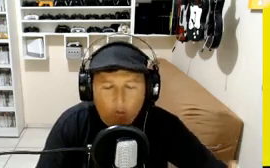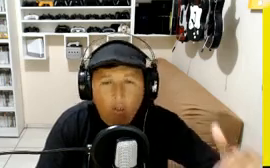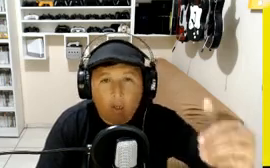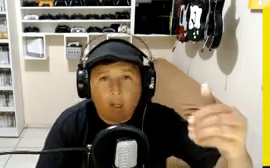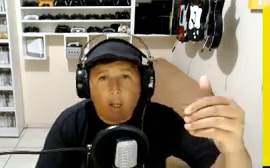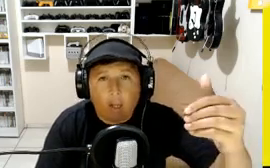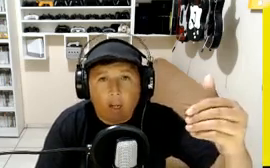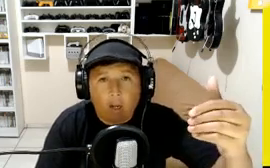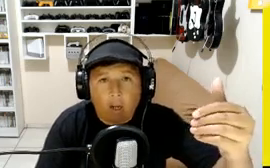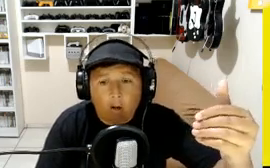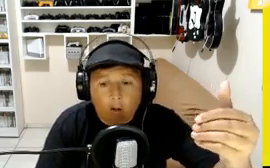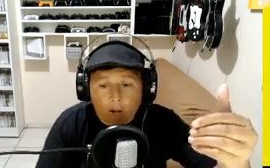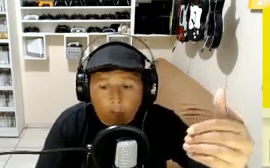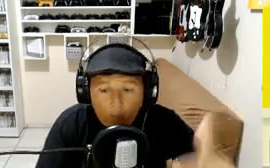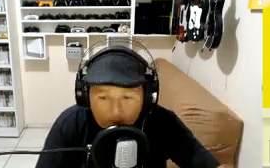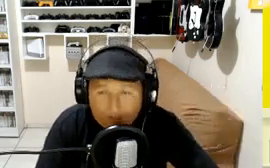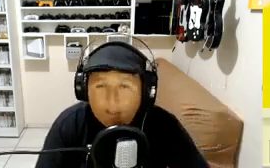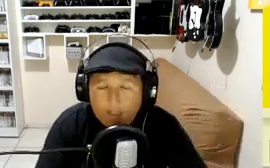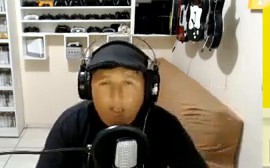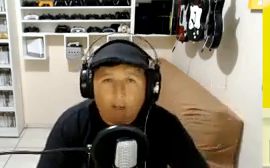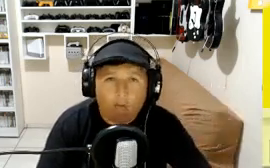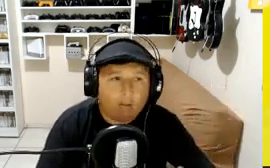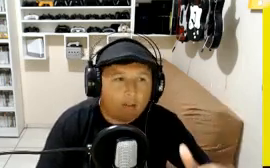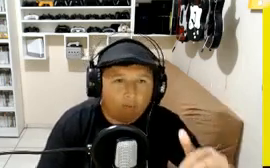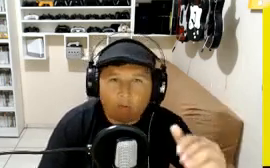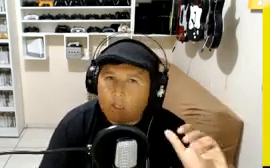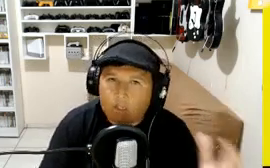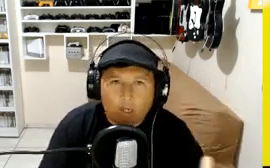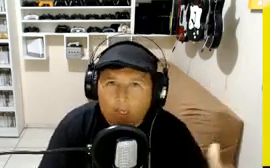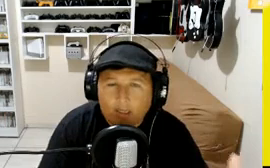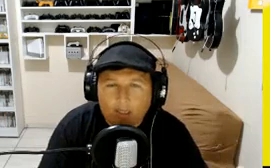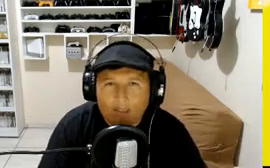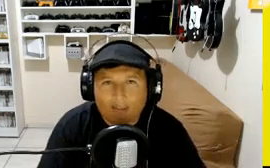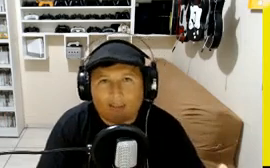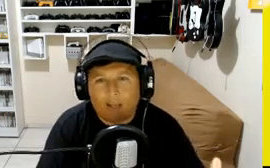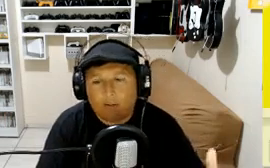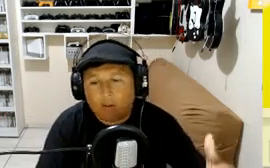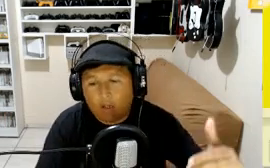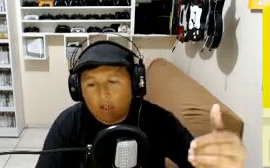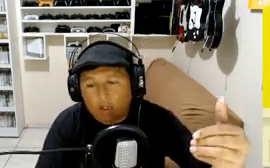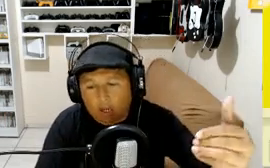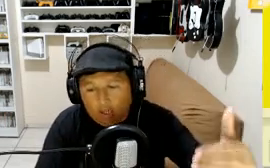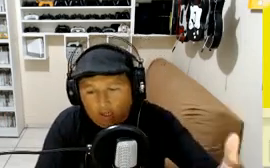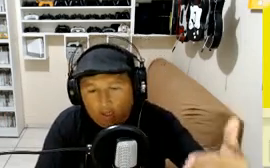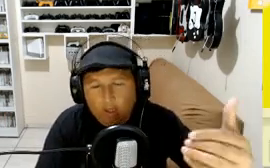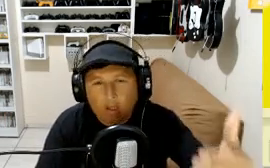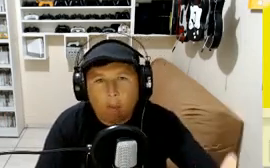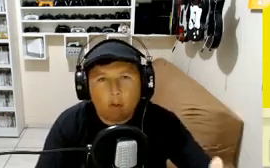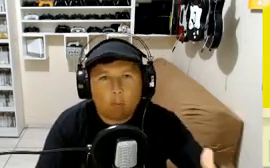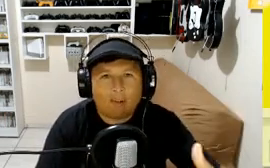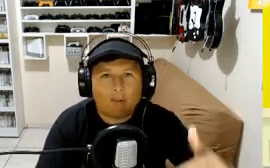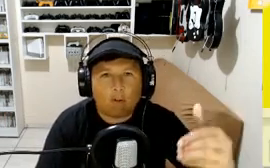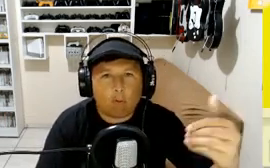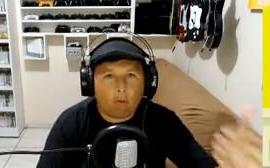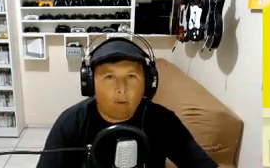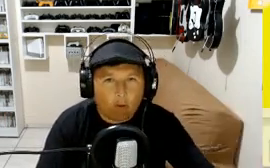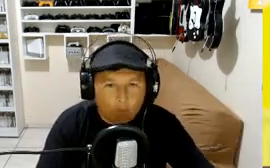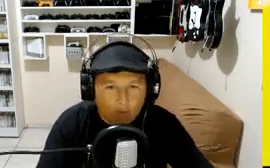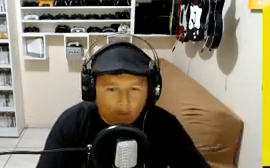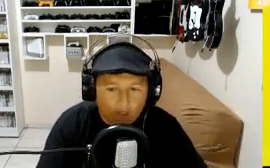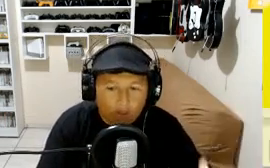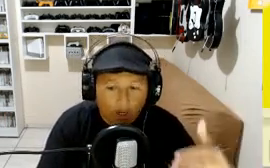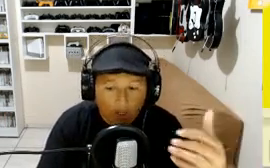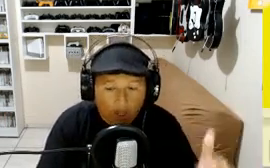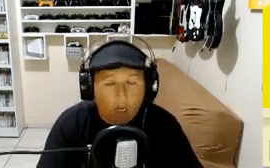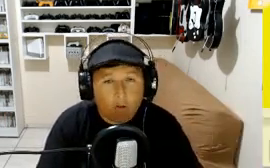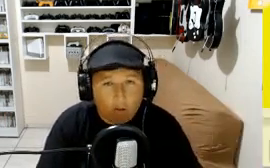achou, a importância que teve, crítica até se necessário. E aí, depois passamos pelo governador